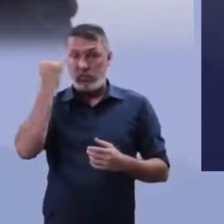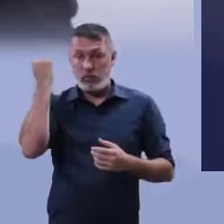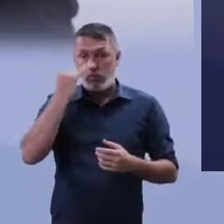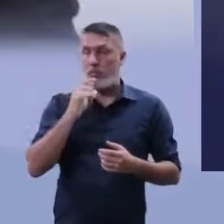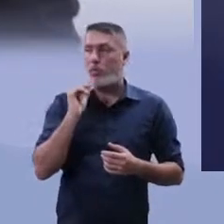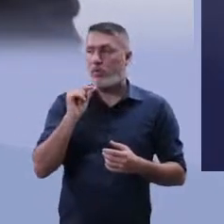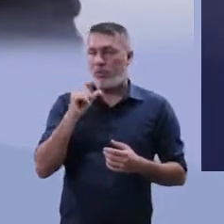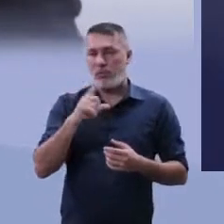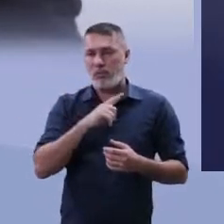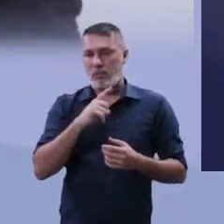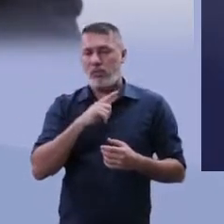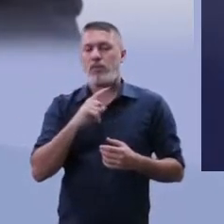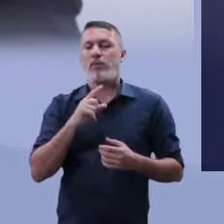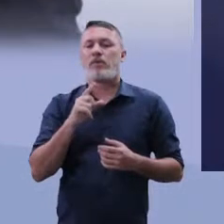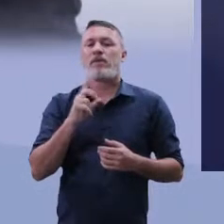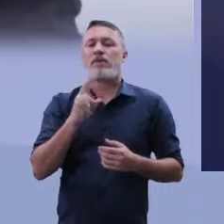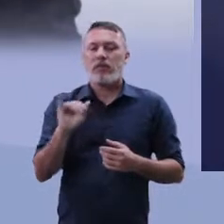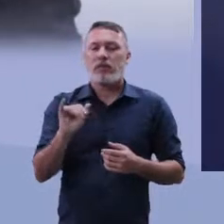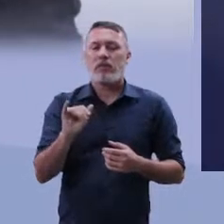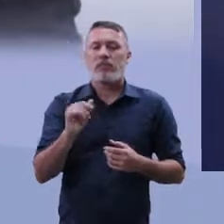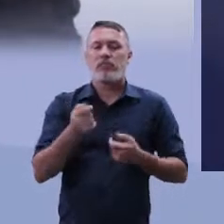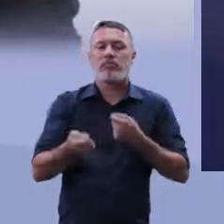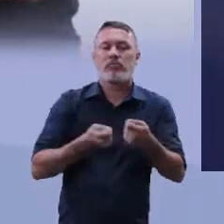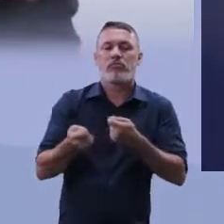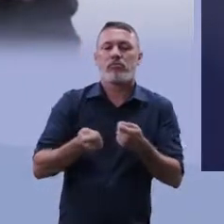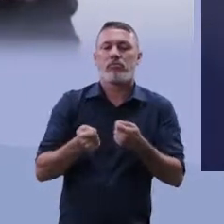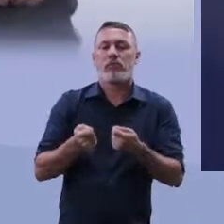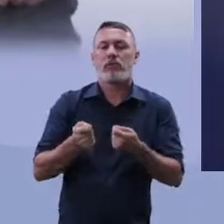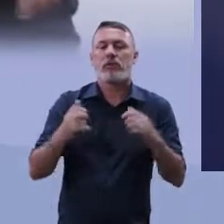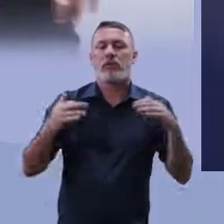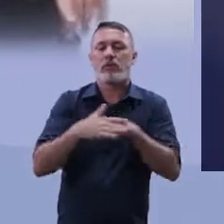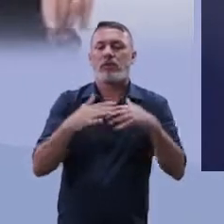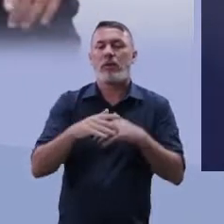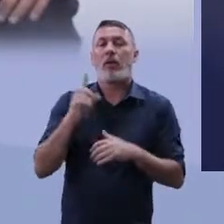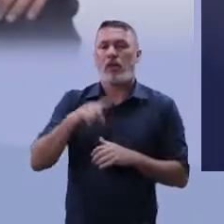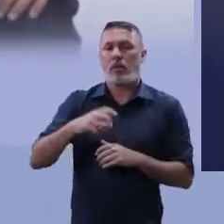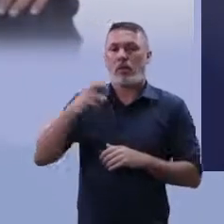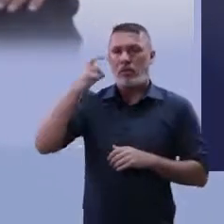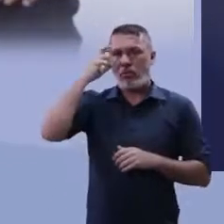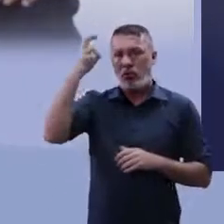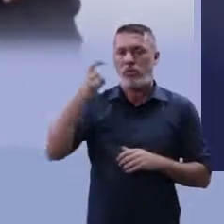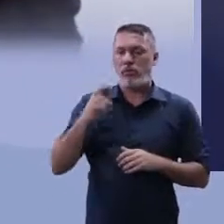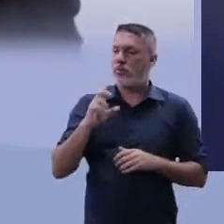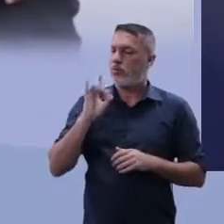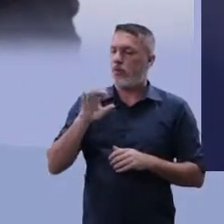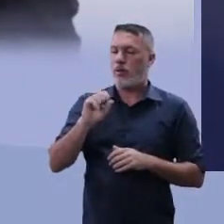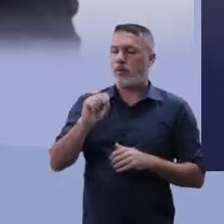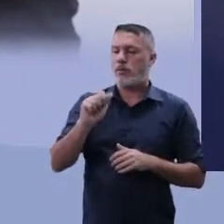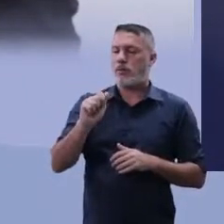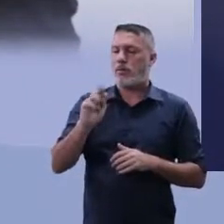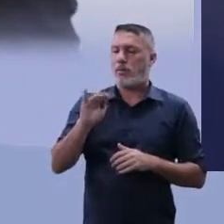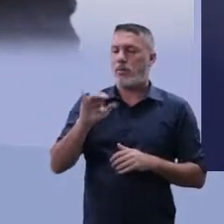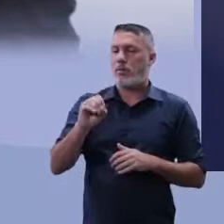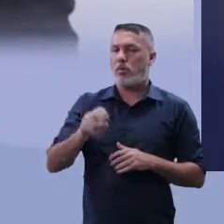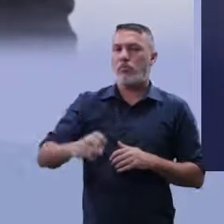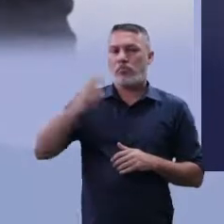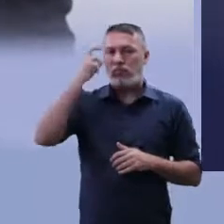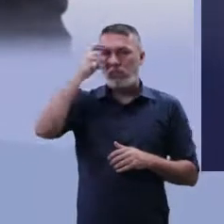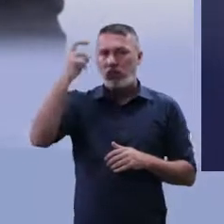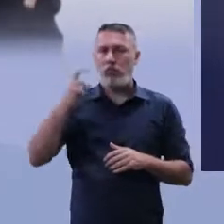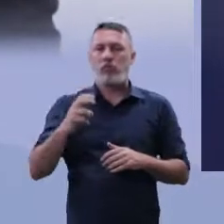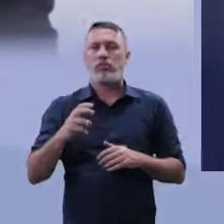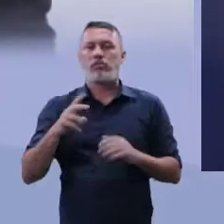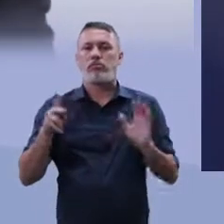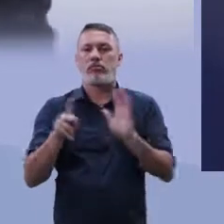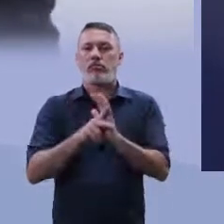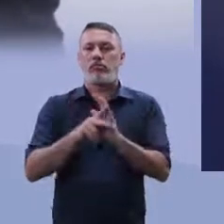questão importante, que, segundo ele, quem deveria governar a cidade eram os sábios. Então, ele defende uma sofocracia,